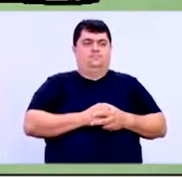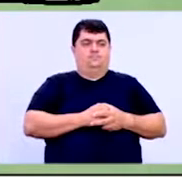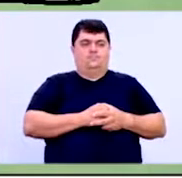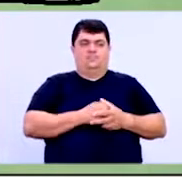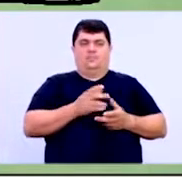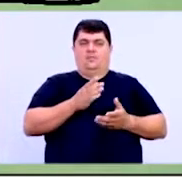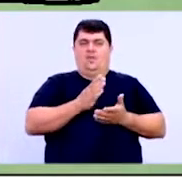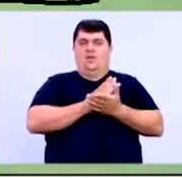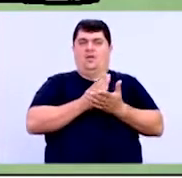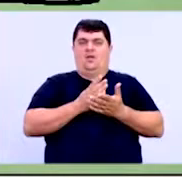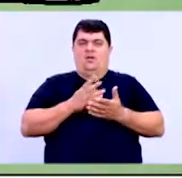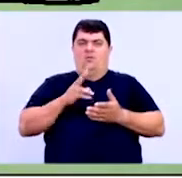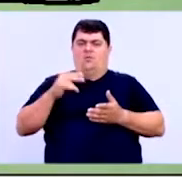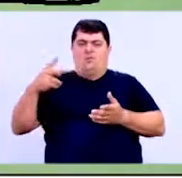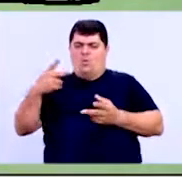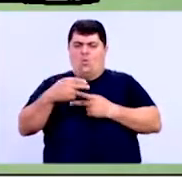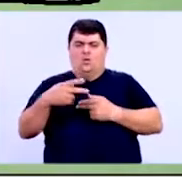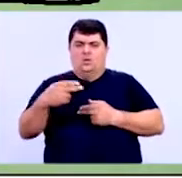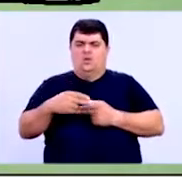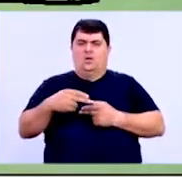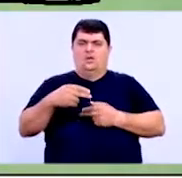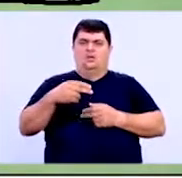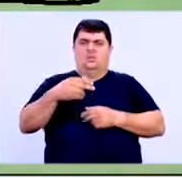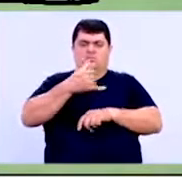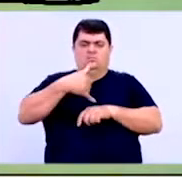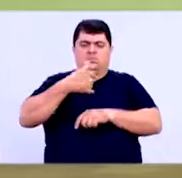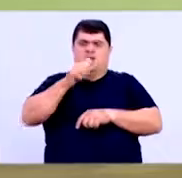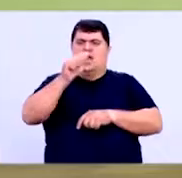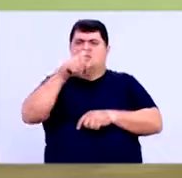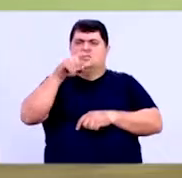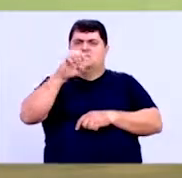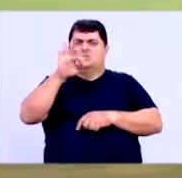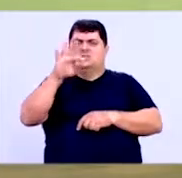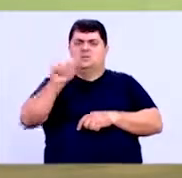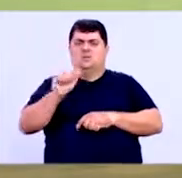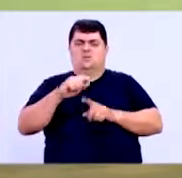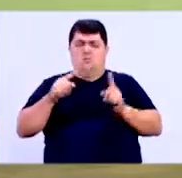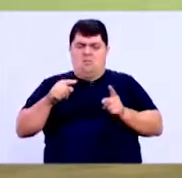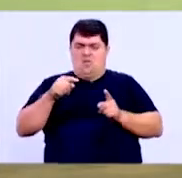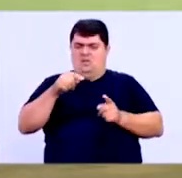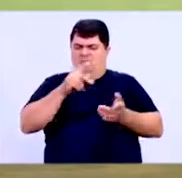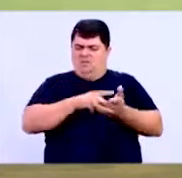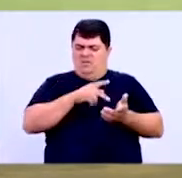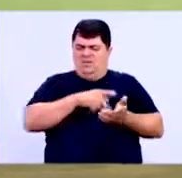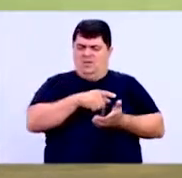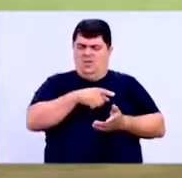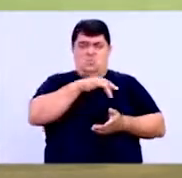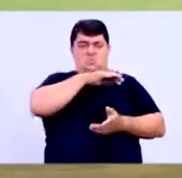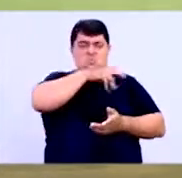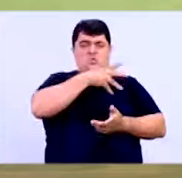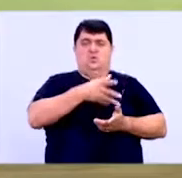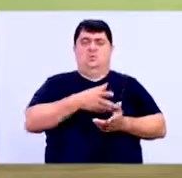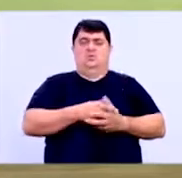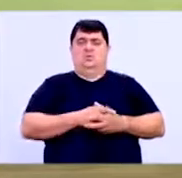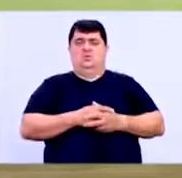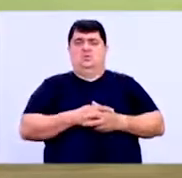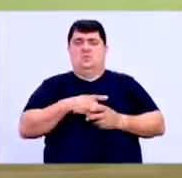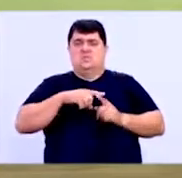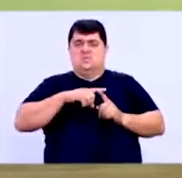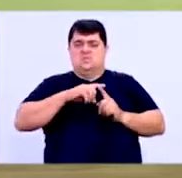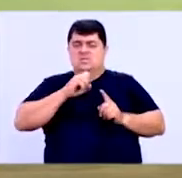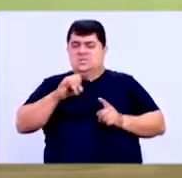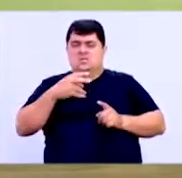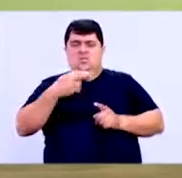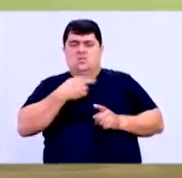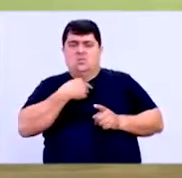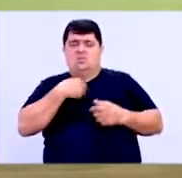vídeo: ah, vamos cortar, tá muito caro o azeite de dendê. E aí comprometer a qualidade do produto no final, né? Se você não pode fazer um corte sem